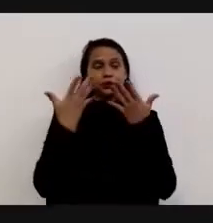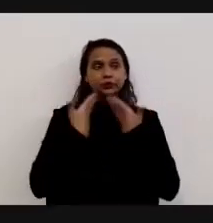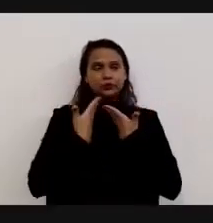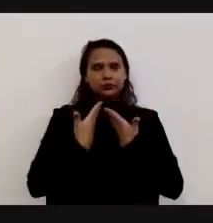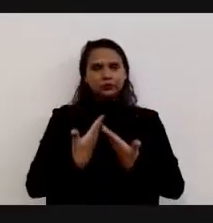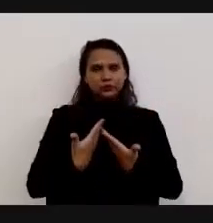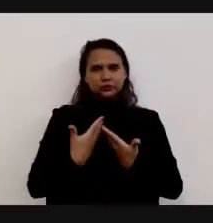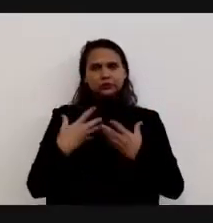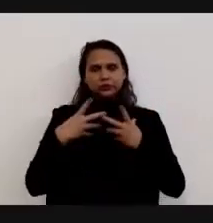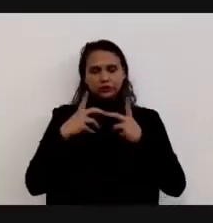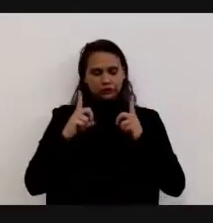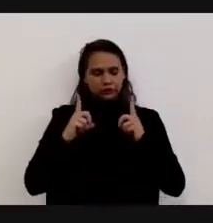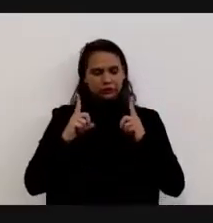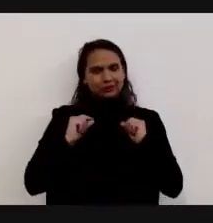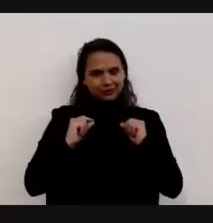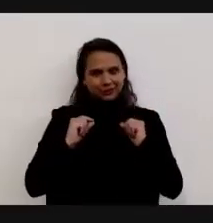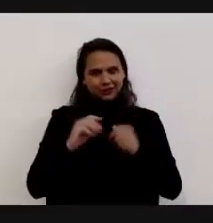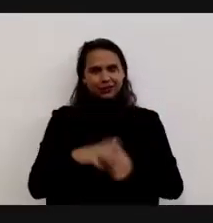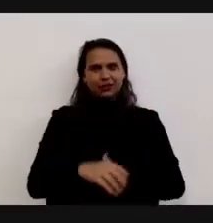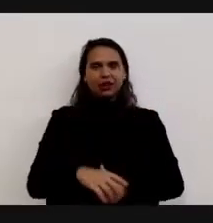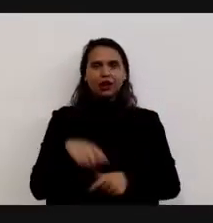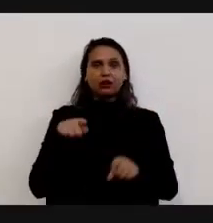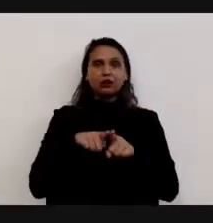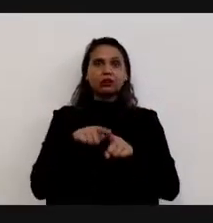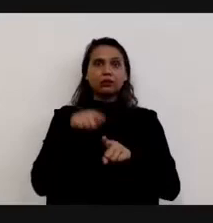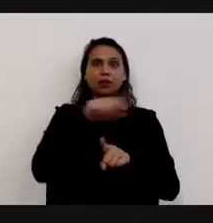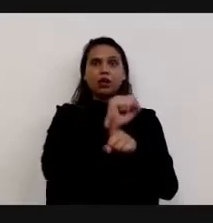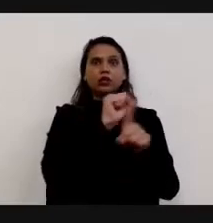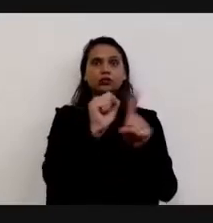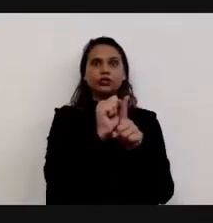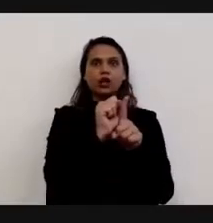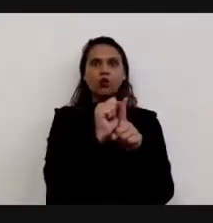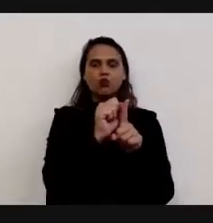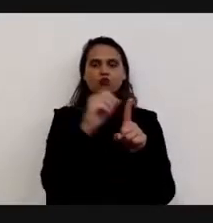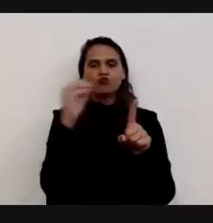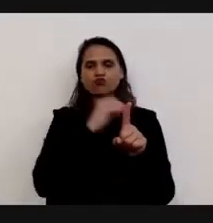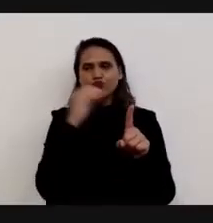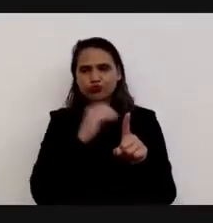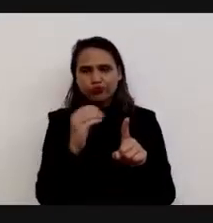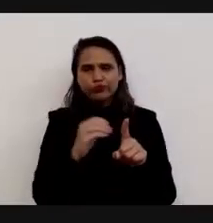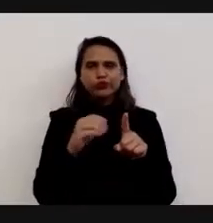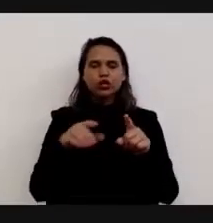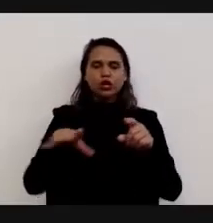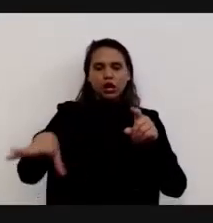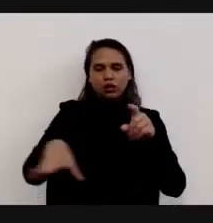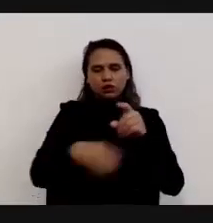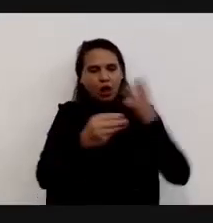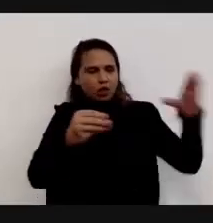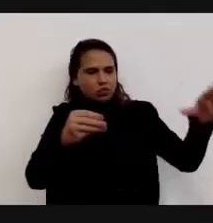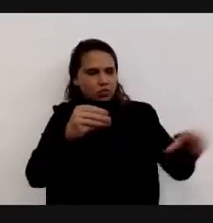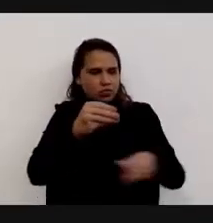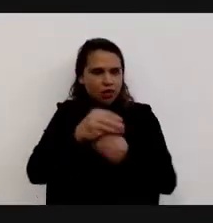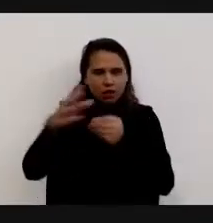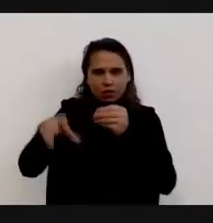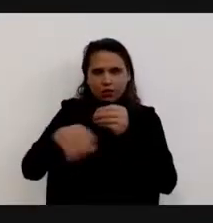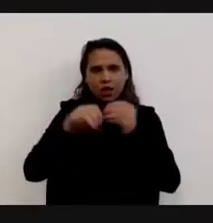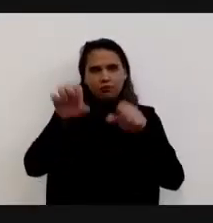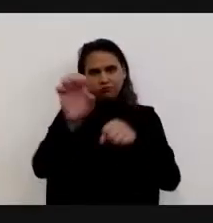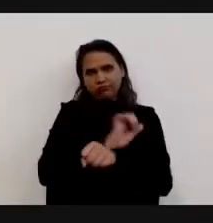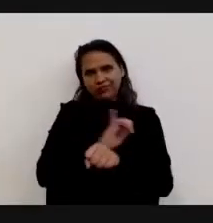Análise dos efeitos da aceleração social, isso é importantíssimo. E a integração de todas essas estratégias.